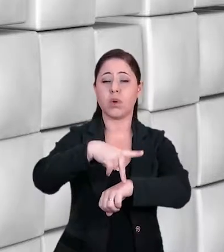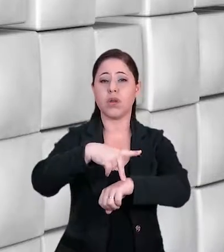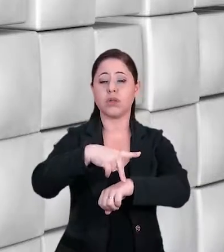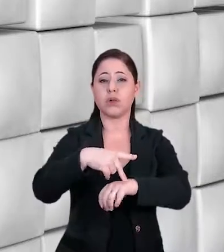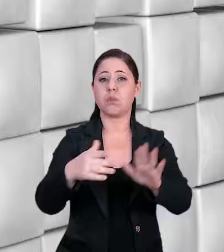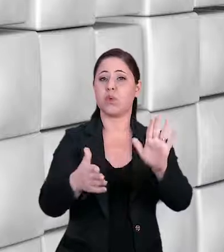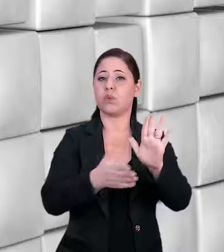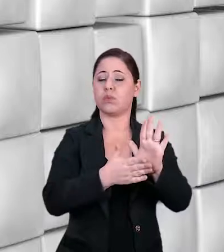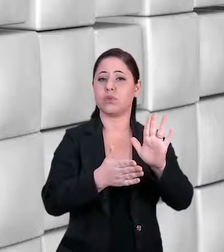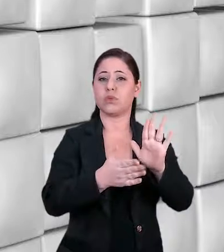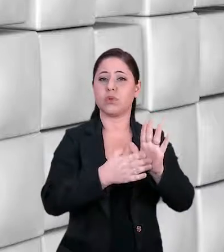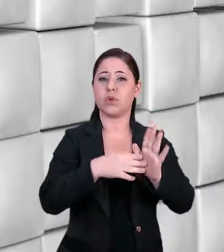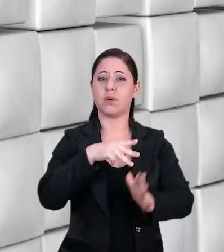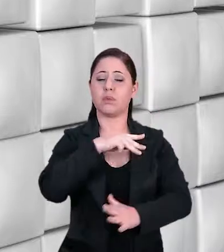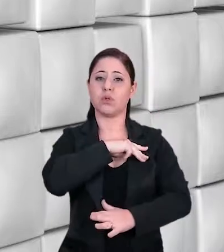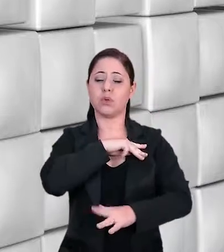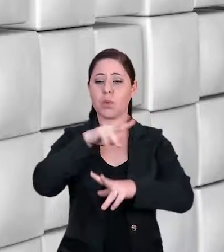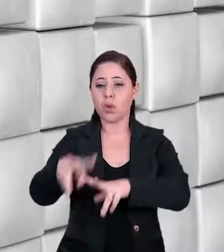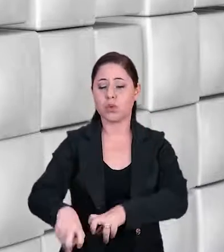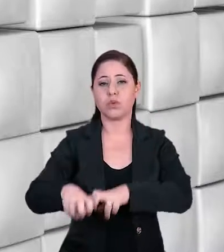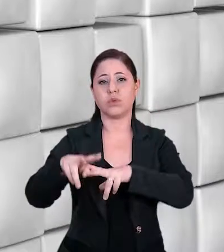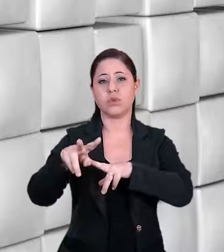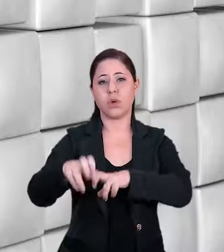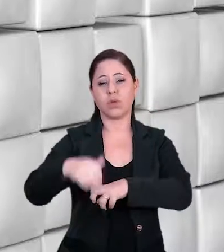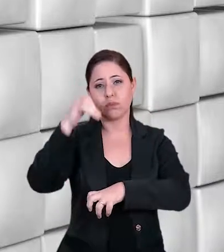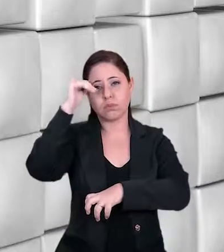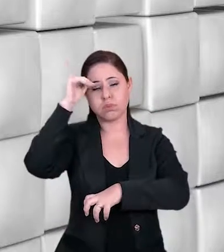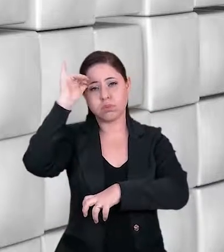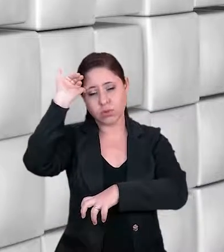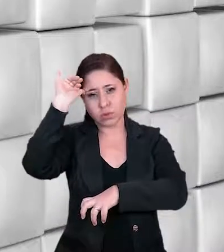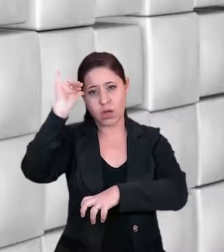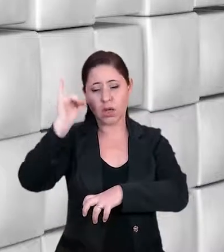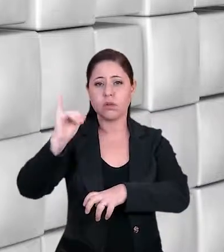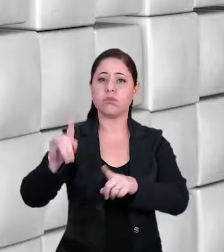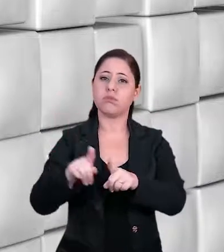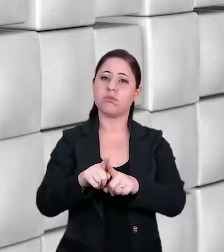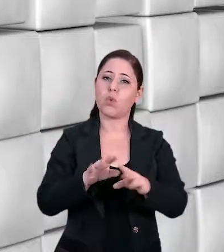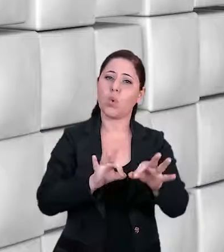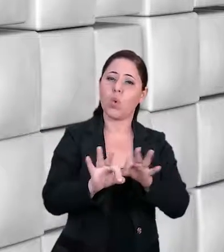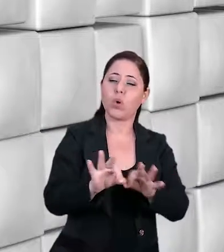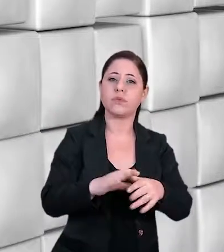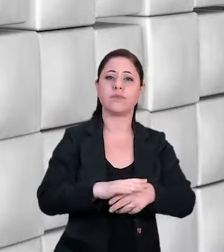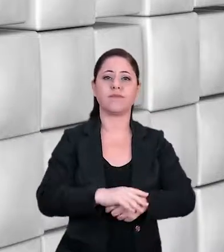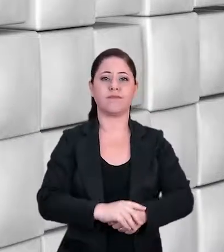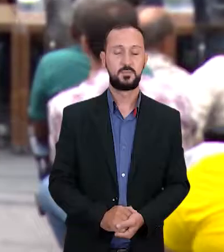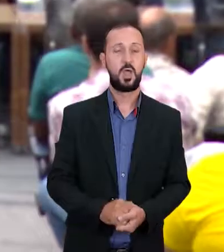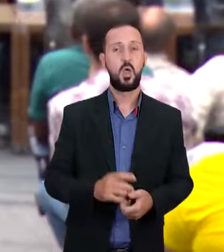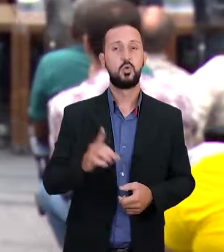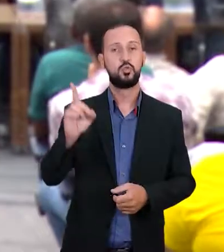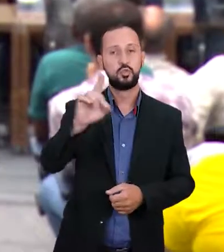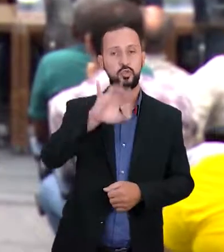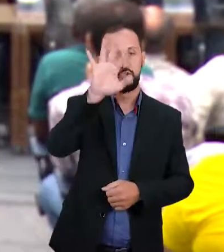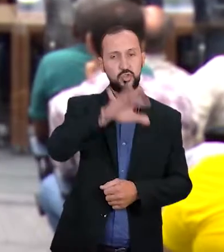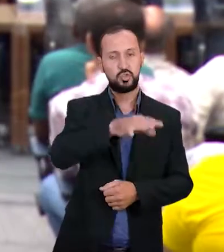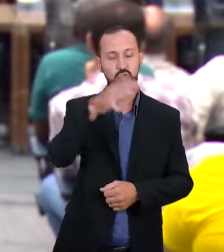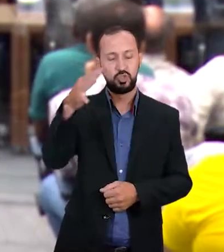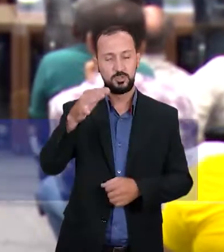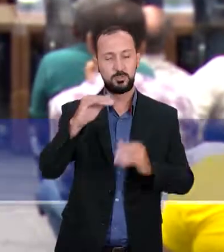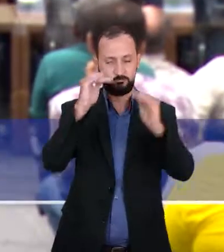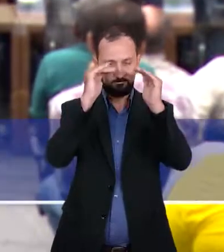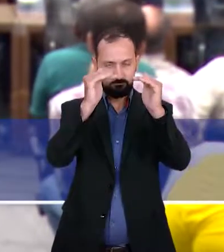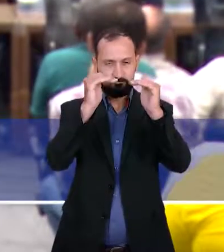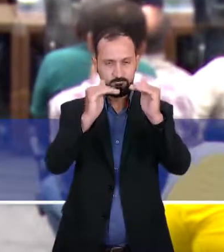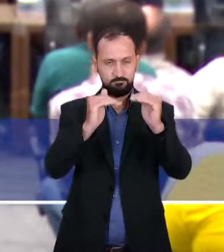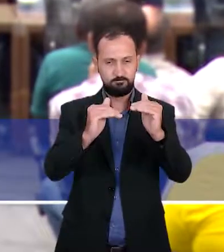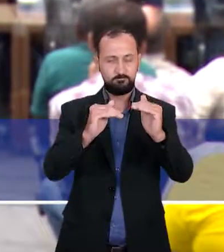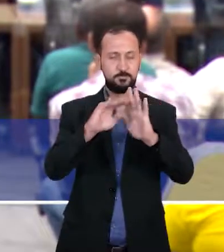por proposição do Ministério da Agricultura, Pecuária e Abastecimento. Dando continuidade a um cronograma de